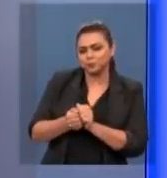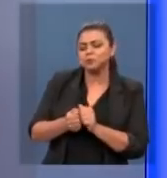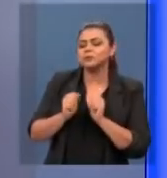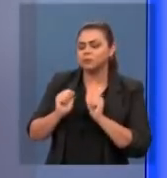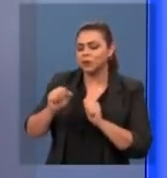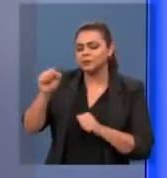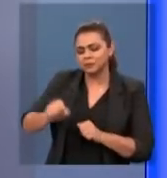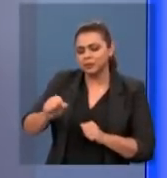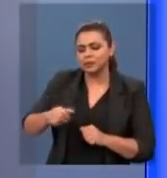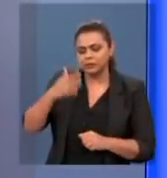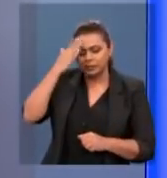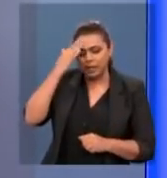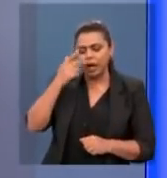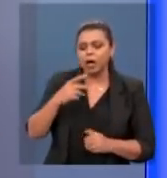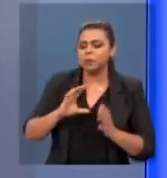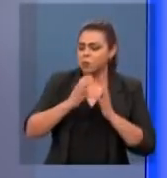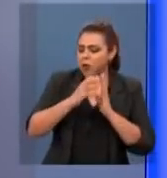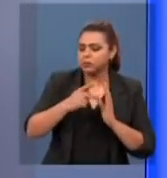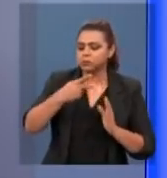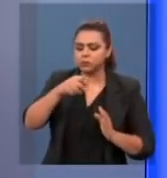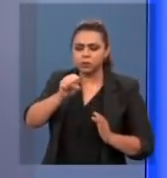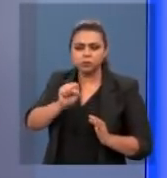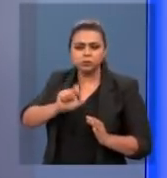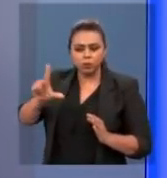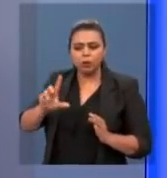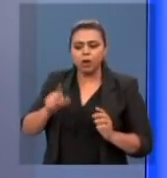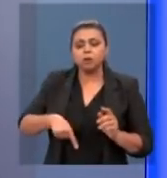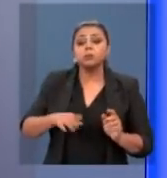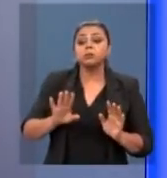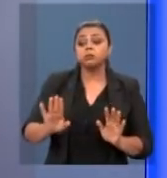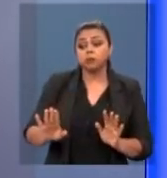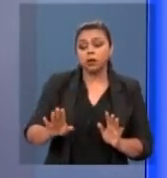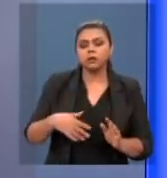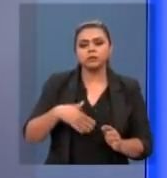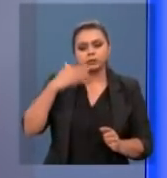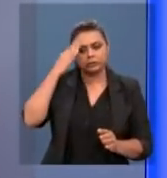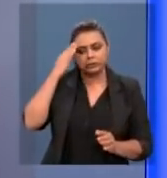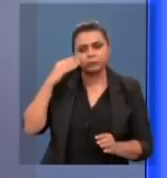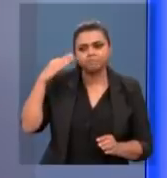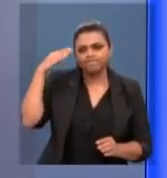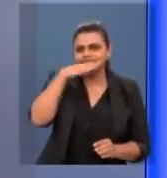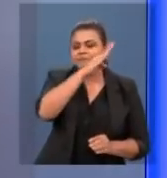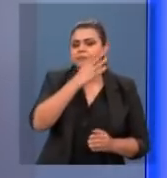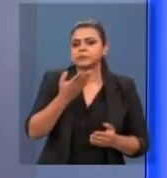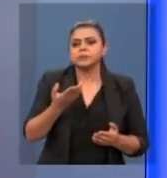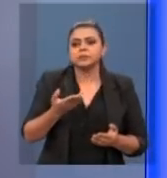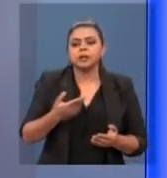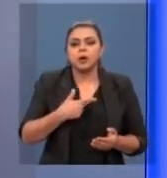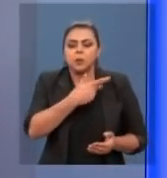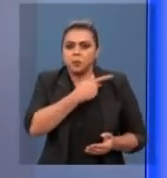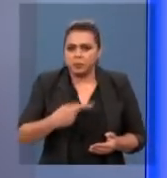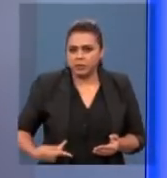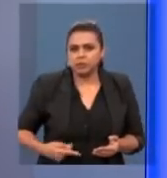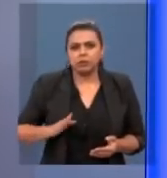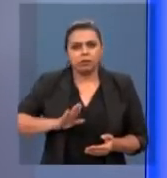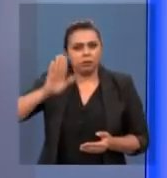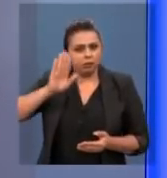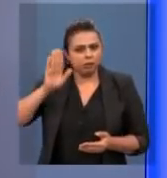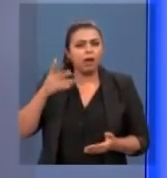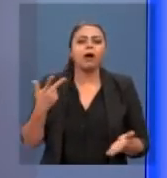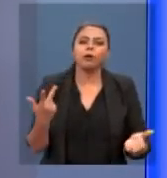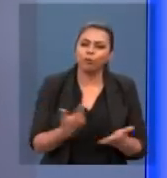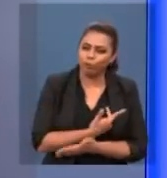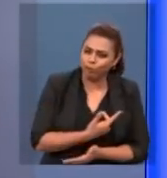aspecto se sabe o pessoal partido tranquilo mas o seu candidato a presidente tinha aval do açaí que era funcionário fantasma que